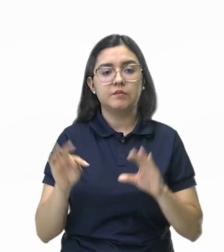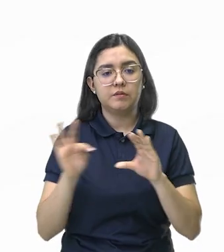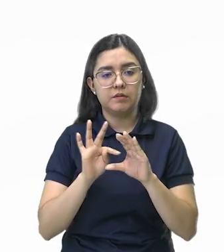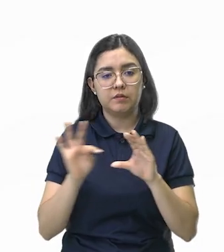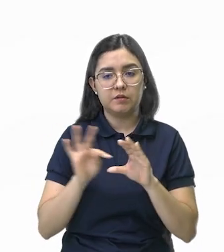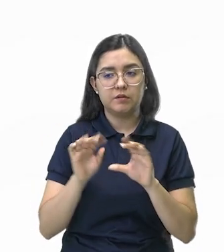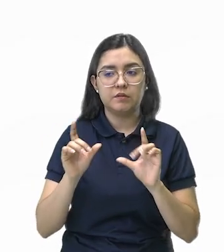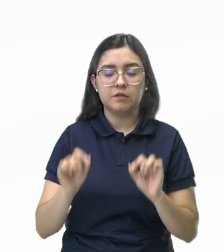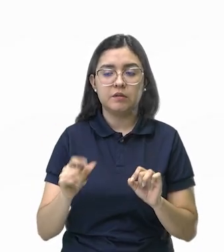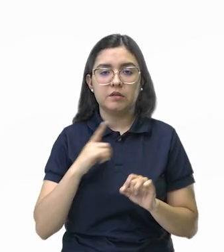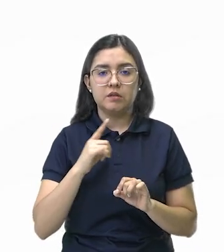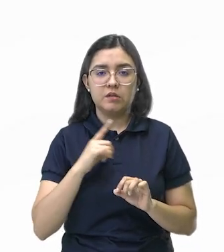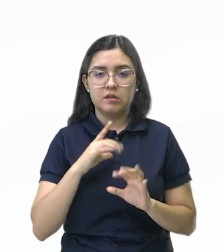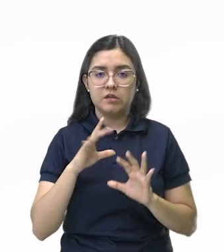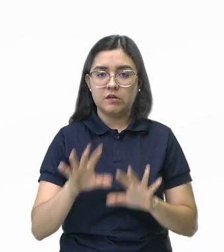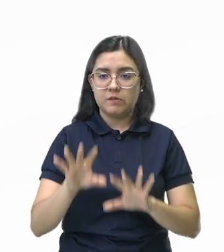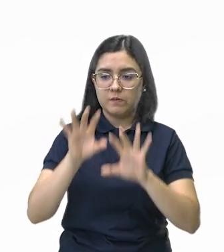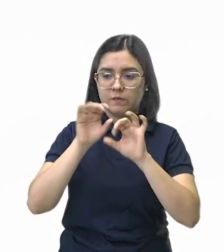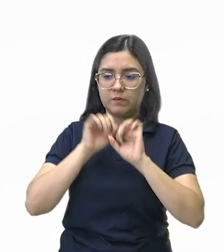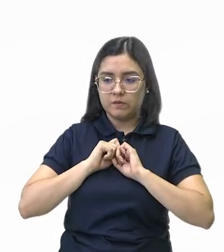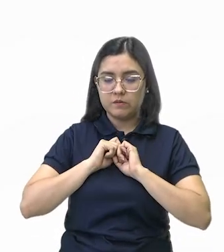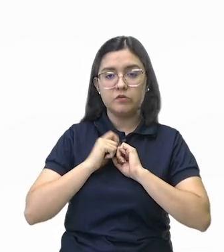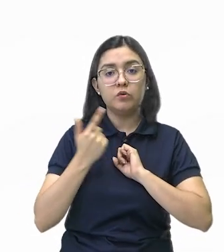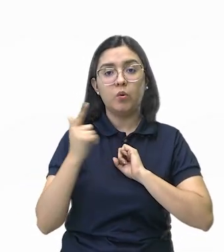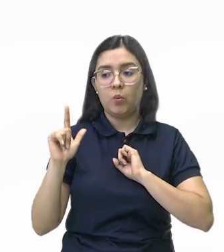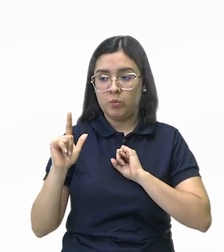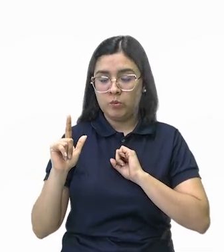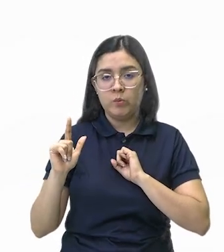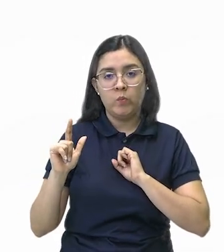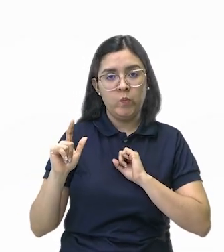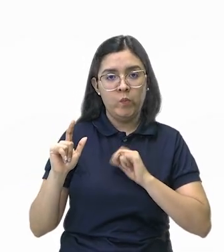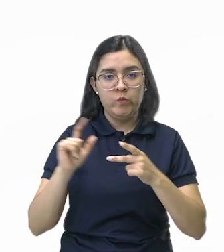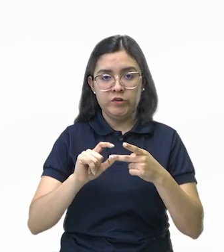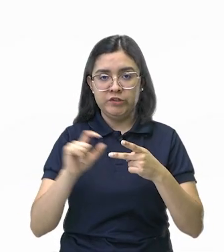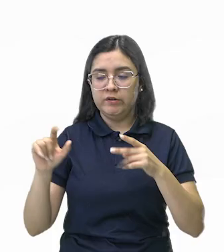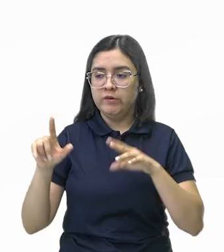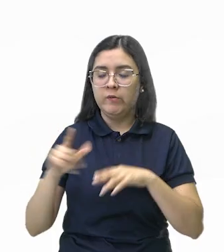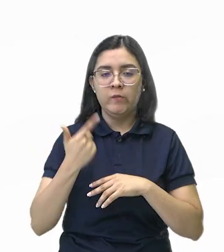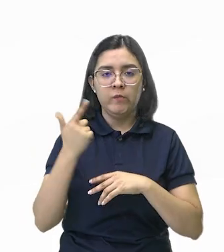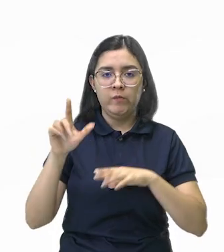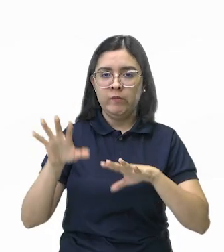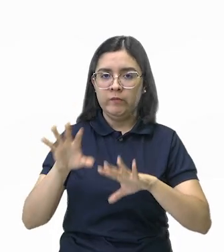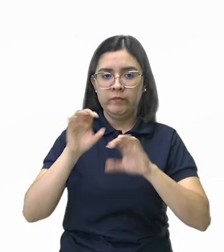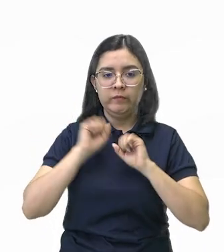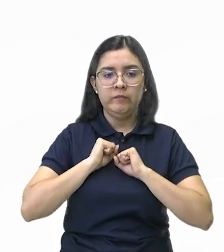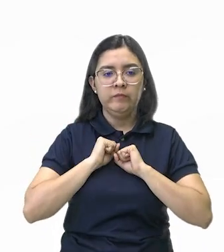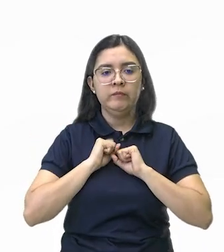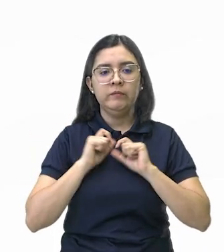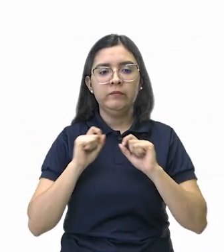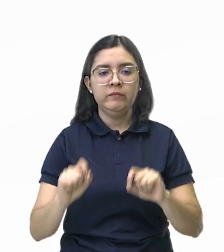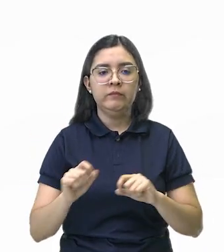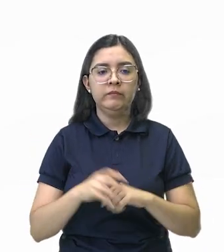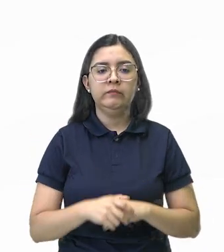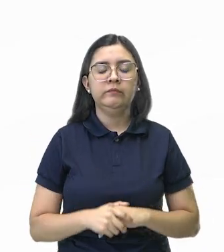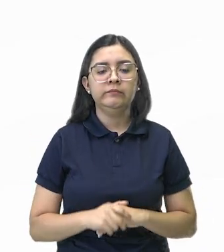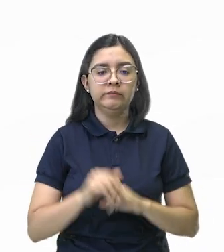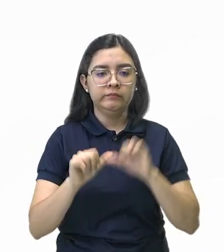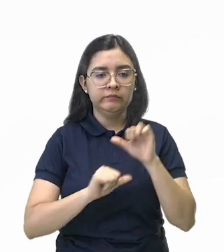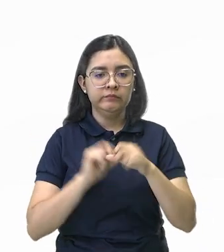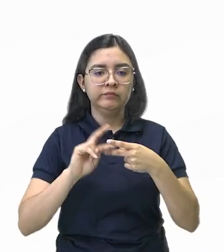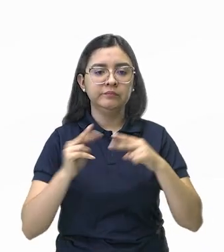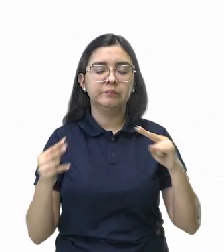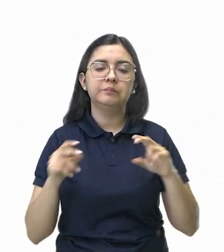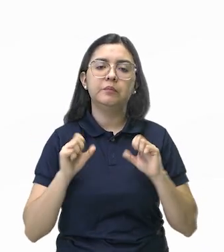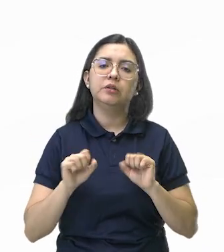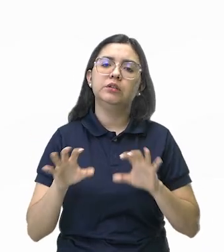transgênico, ele recebeu o gene de outra espécie. Então, um organismo geneticamente modificado, muitas vezes ele pode